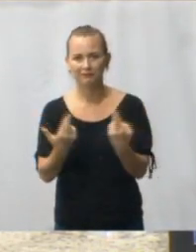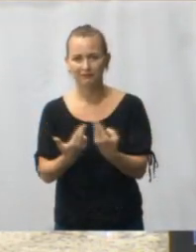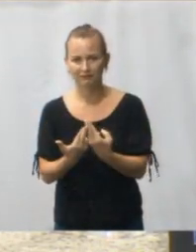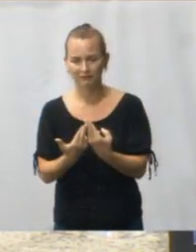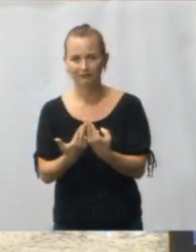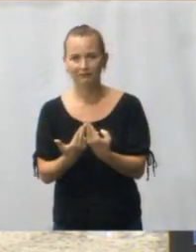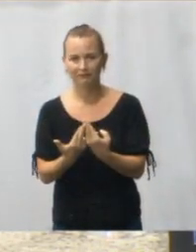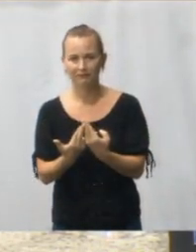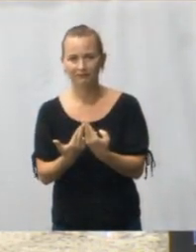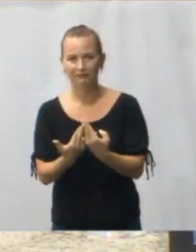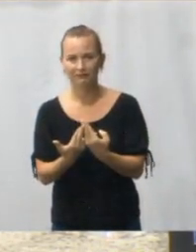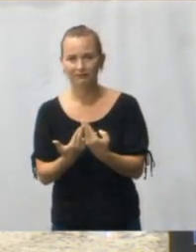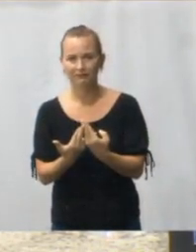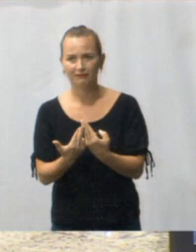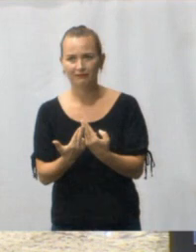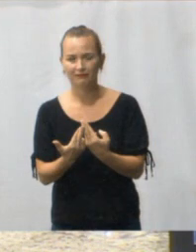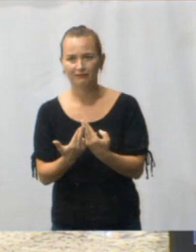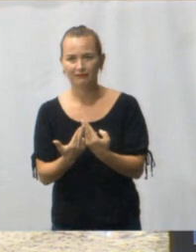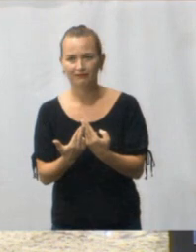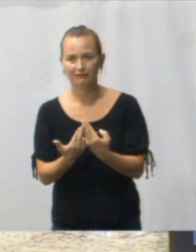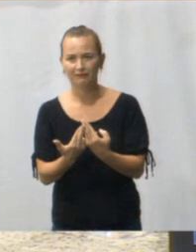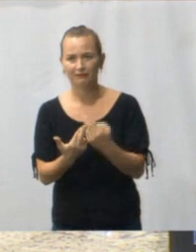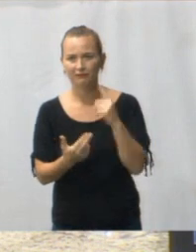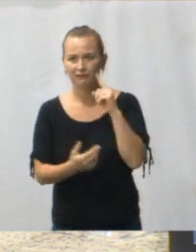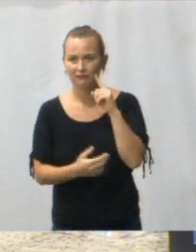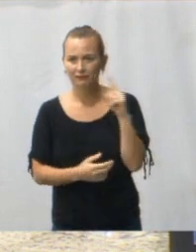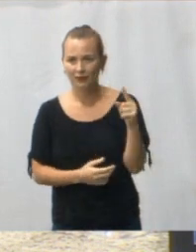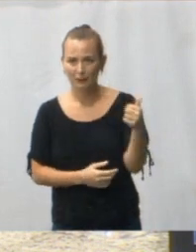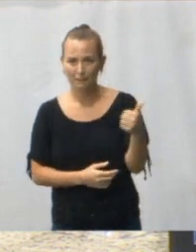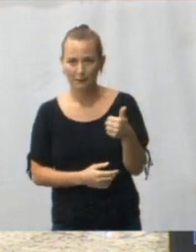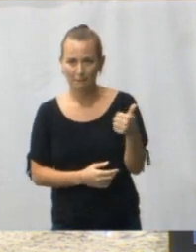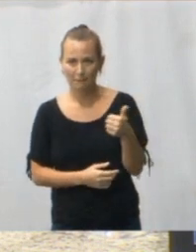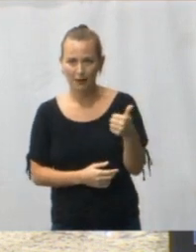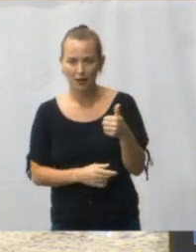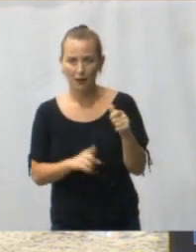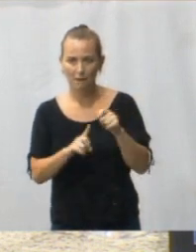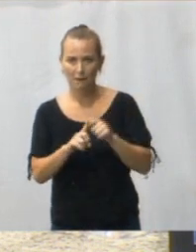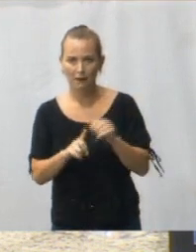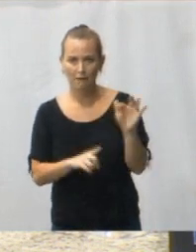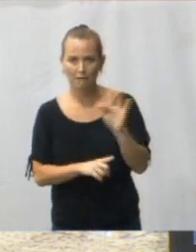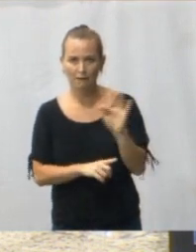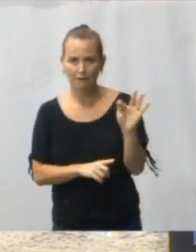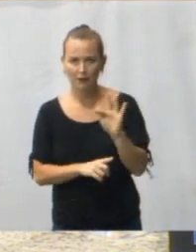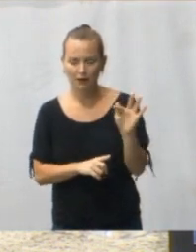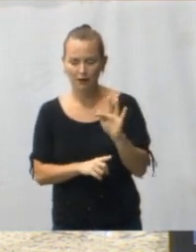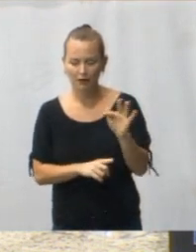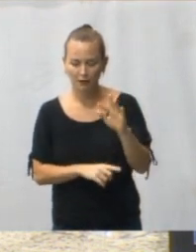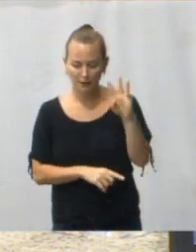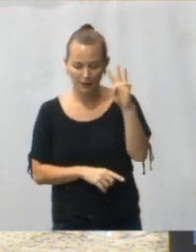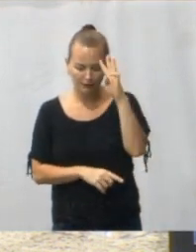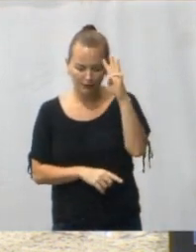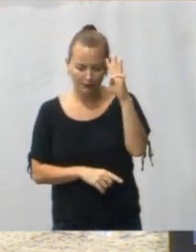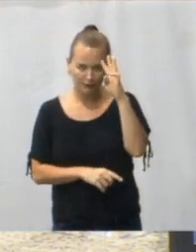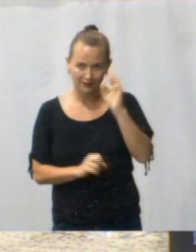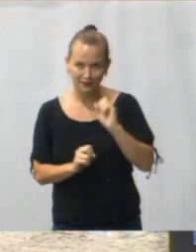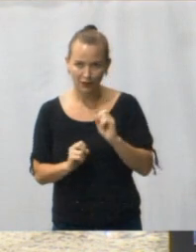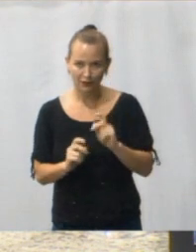será no dia 1º de fevereiro, uma terça-feira. Ok, vereadores? Não é